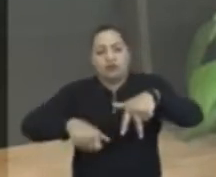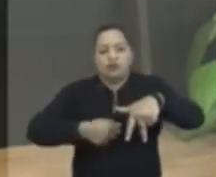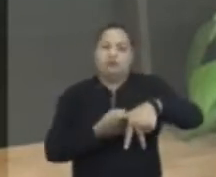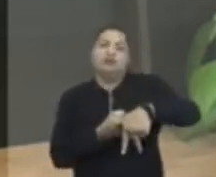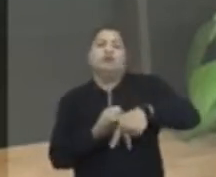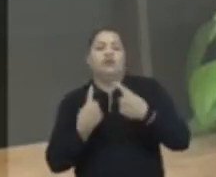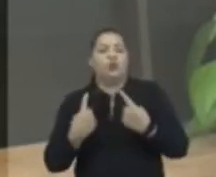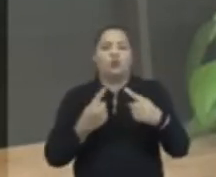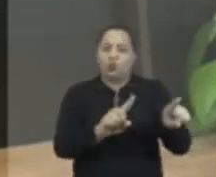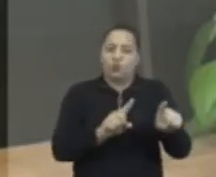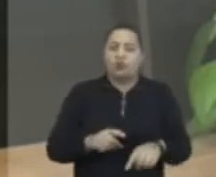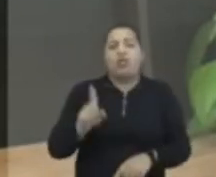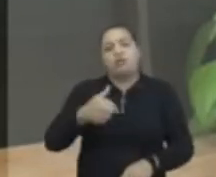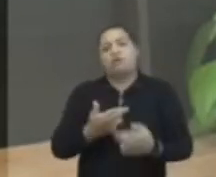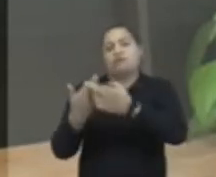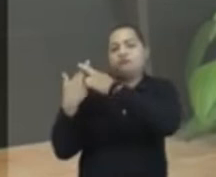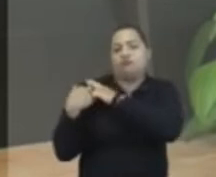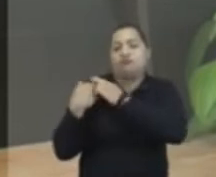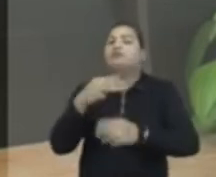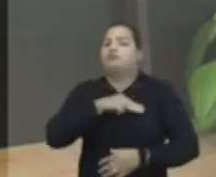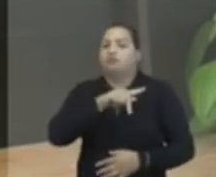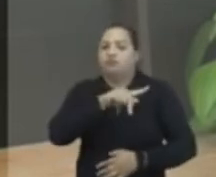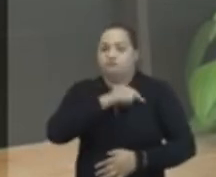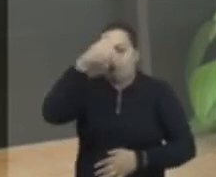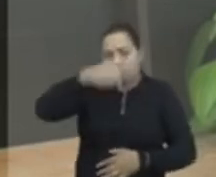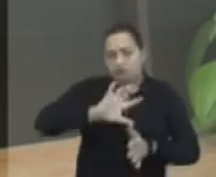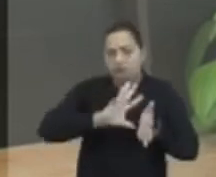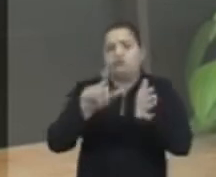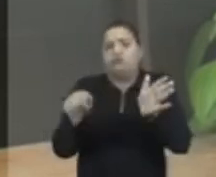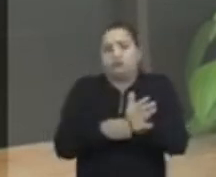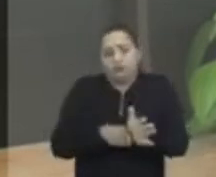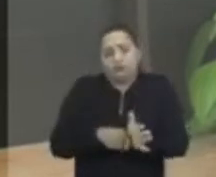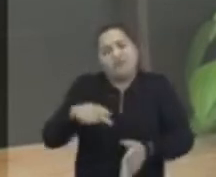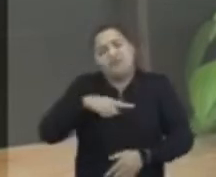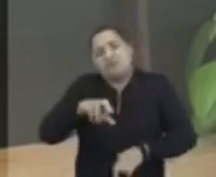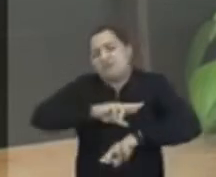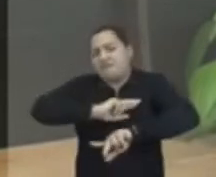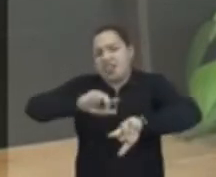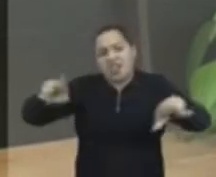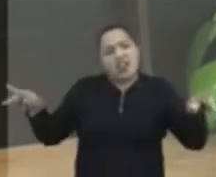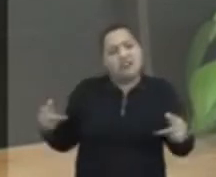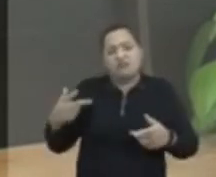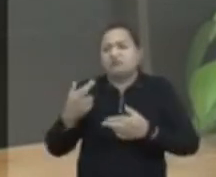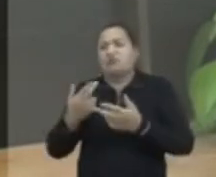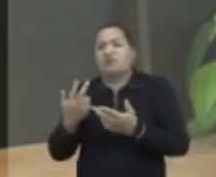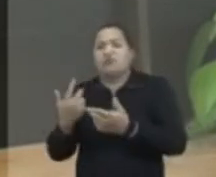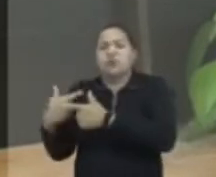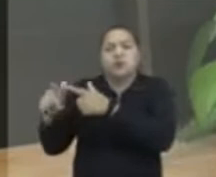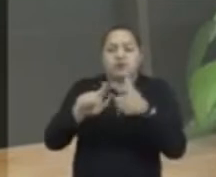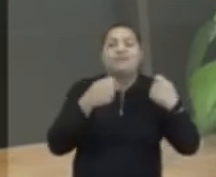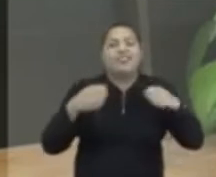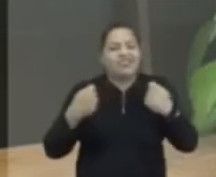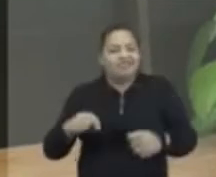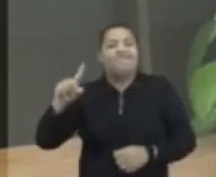Federal aqui na Amazônia, dentre diversos outros que nós temos que lidar diariamente e que é o